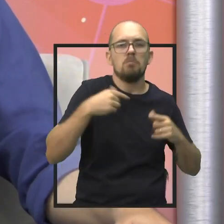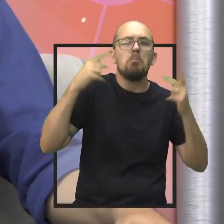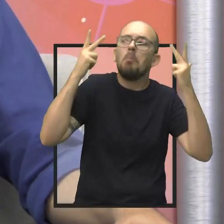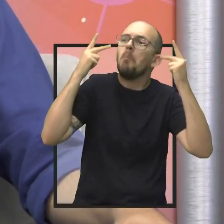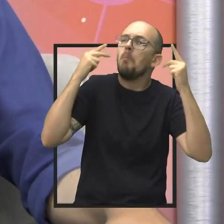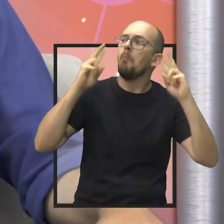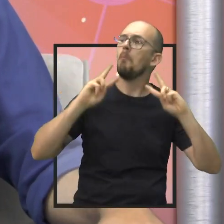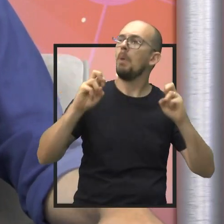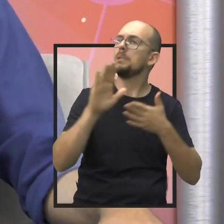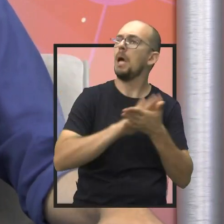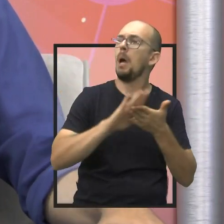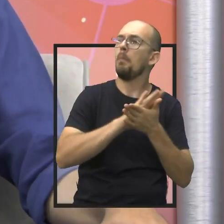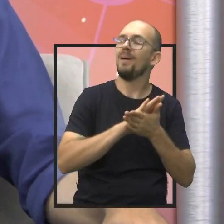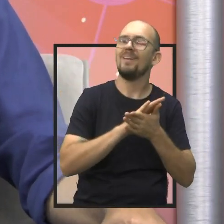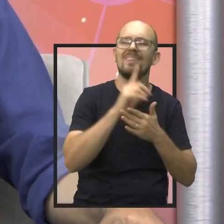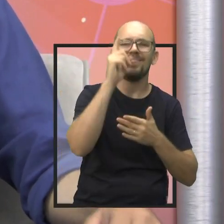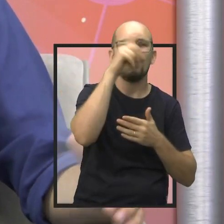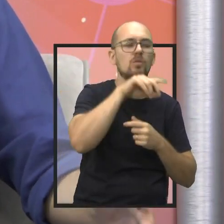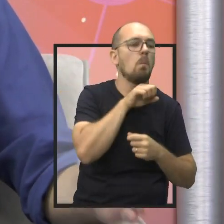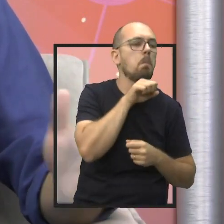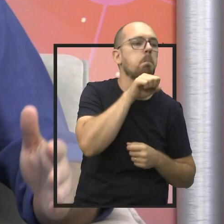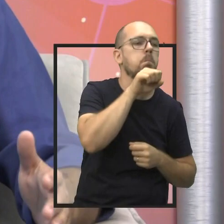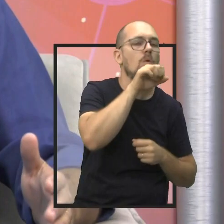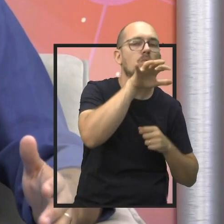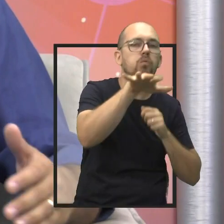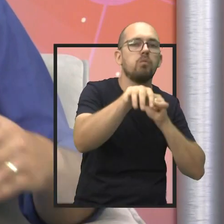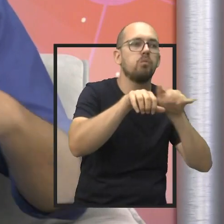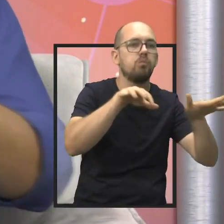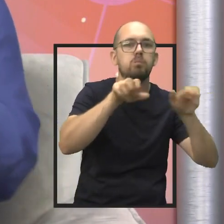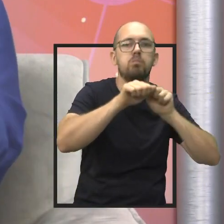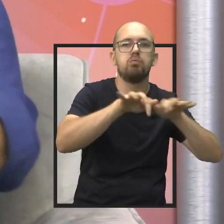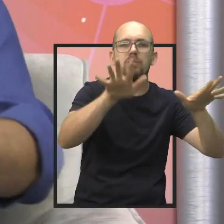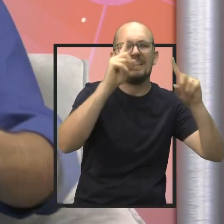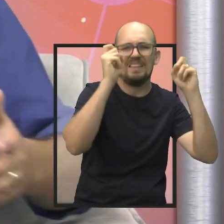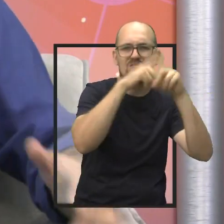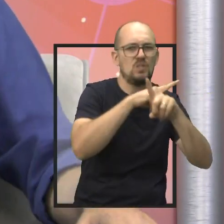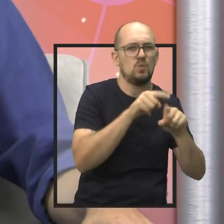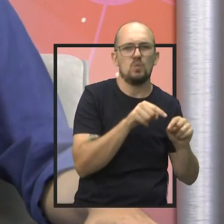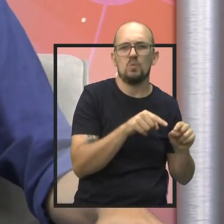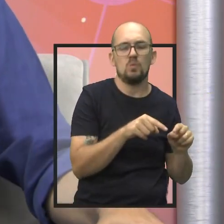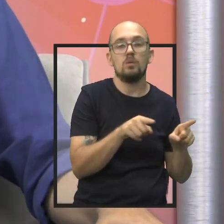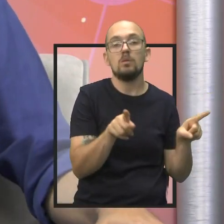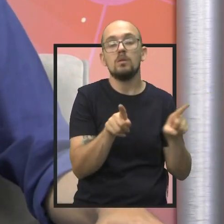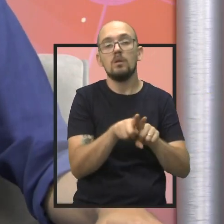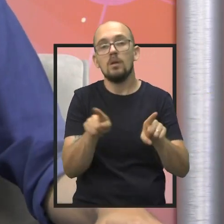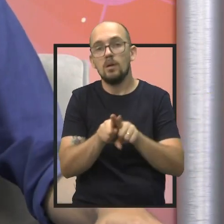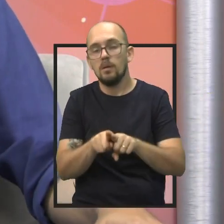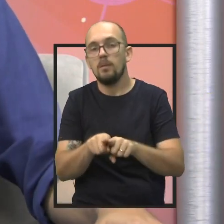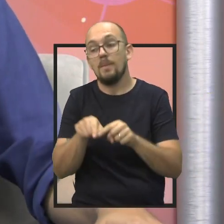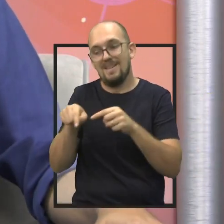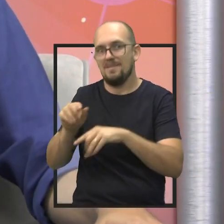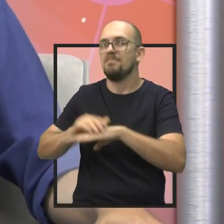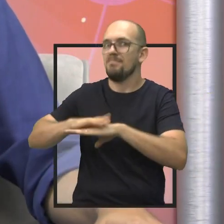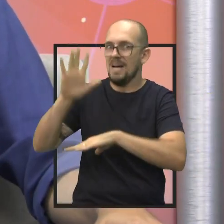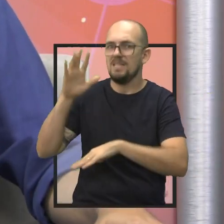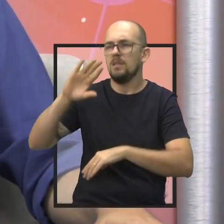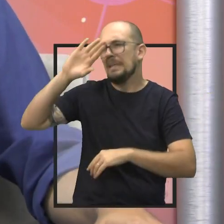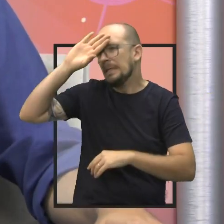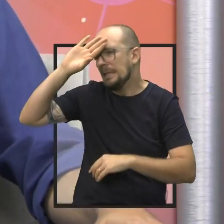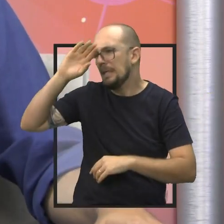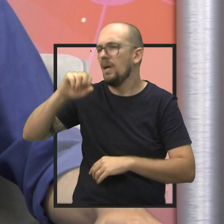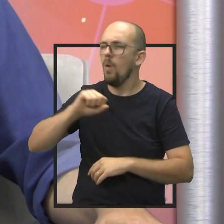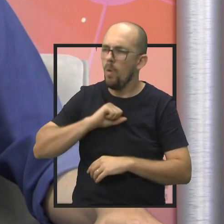mas é rara. E o índice de mortalidade, é o que eu questiono bastante, né? A gente